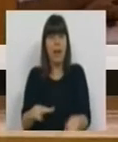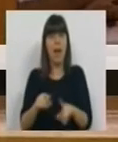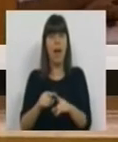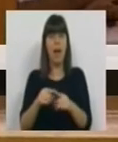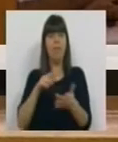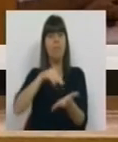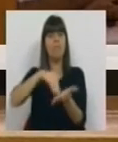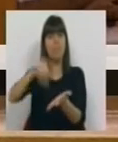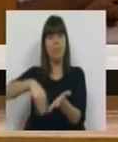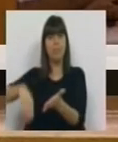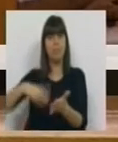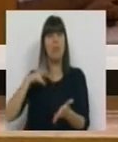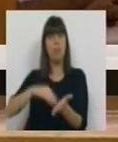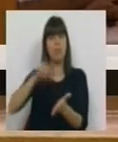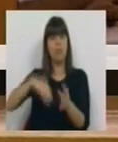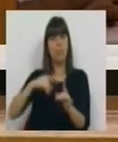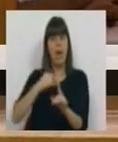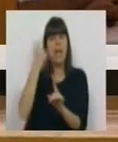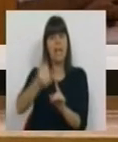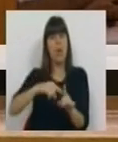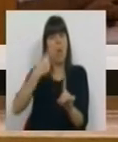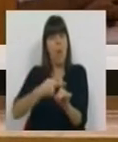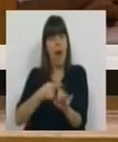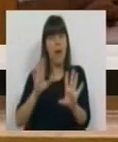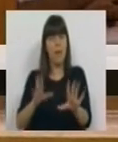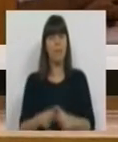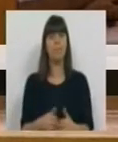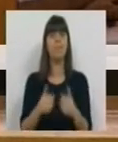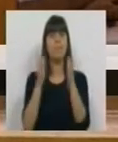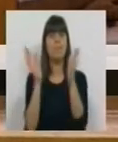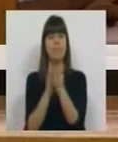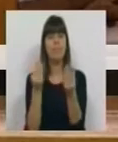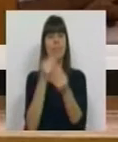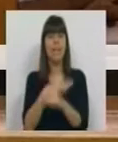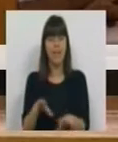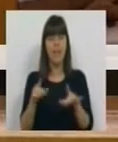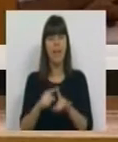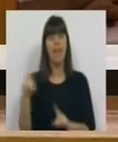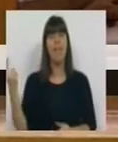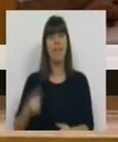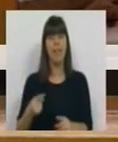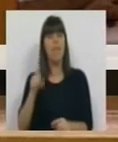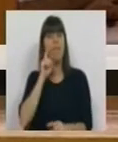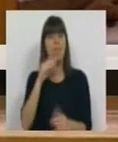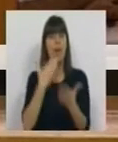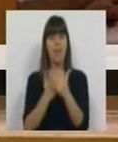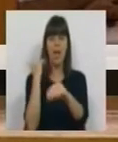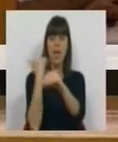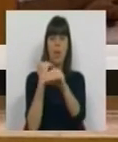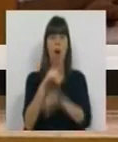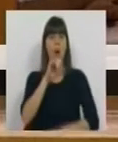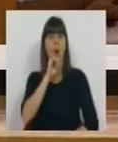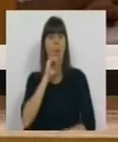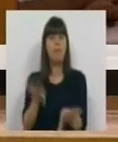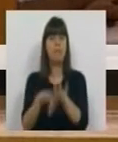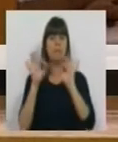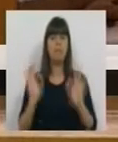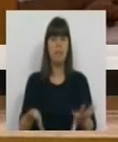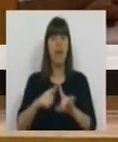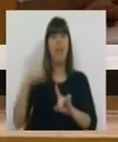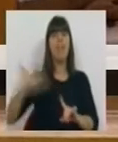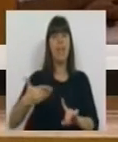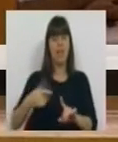seria ratificada por Portugal no ano seguinte. A todas as crianças deve ser assegurado uma igualdade de oportunidades,